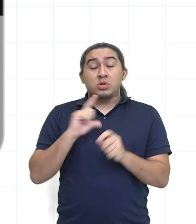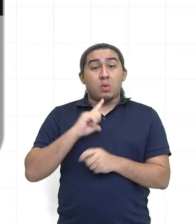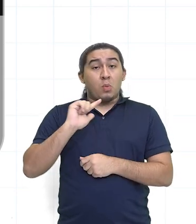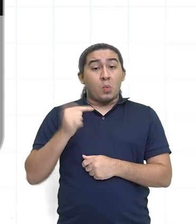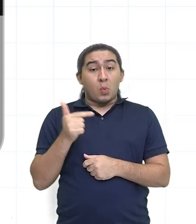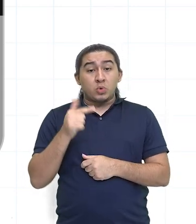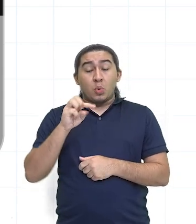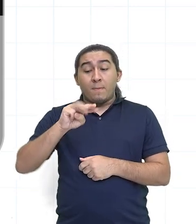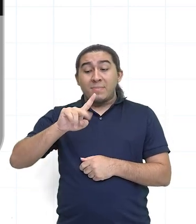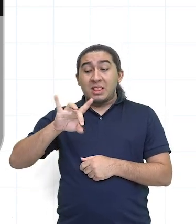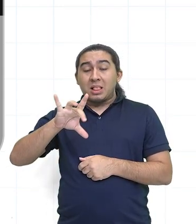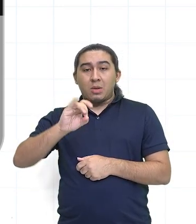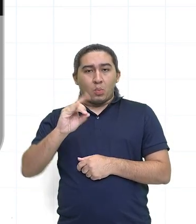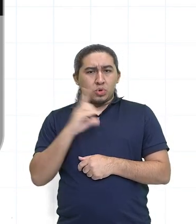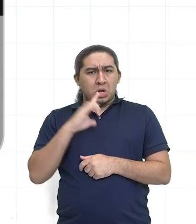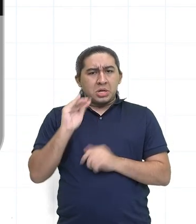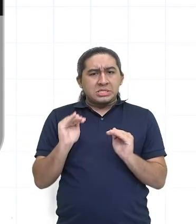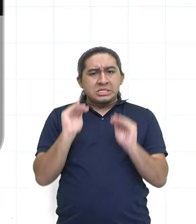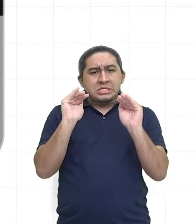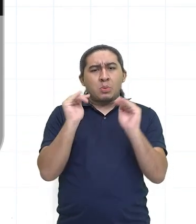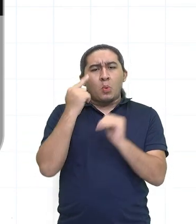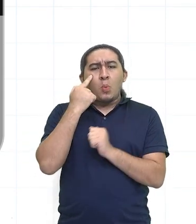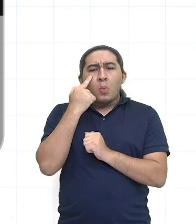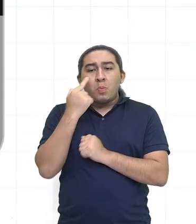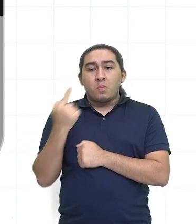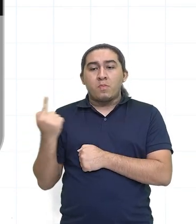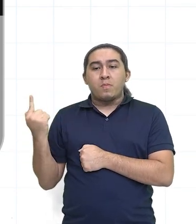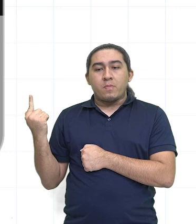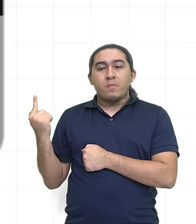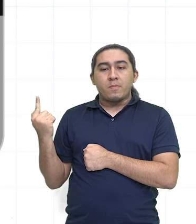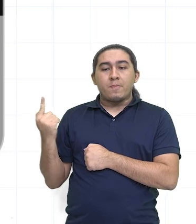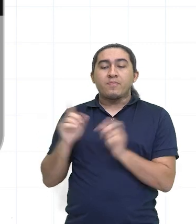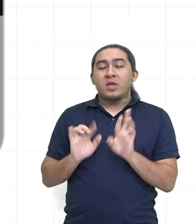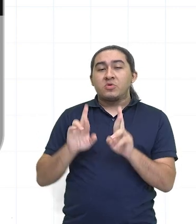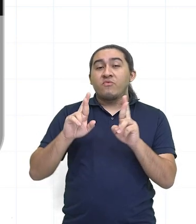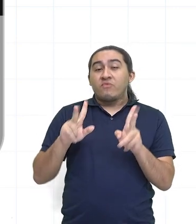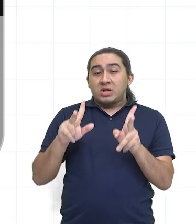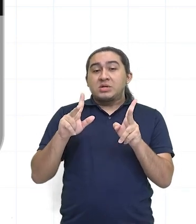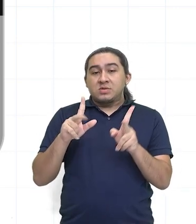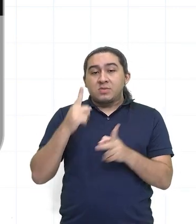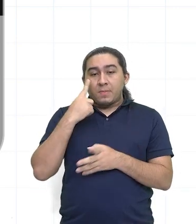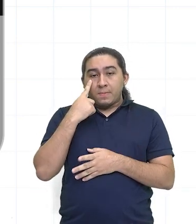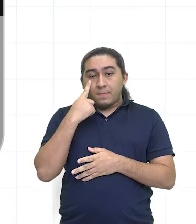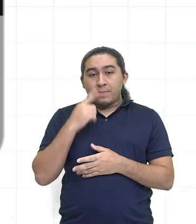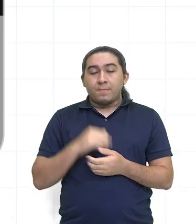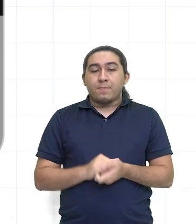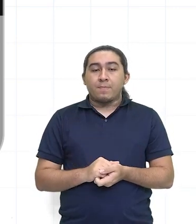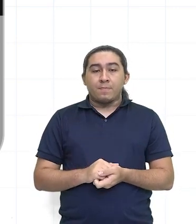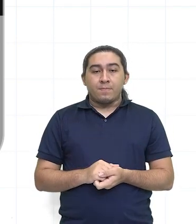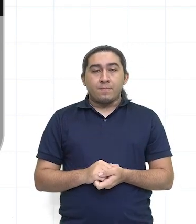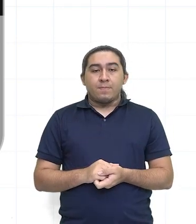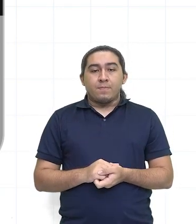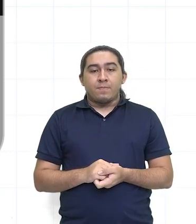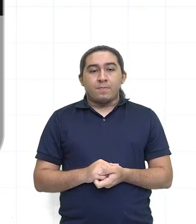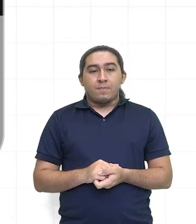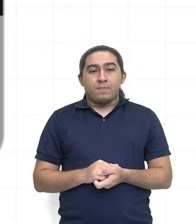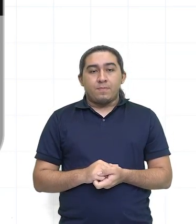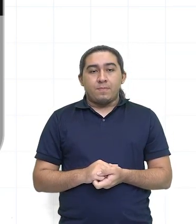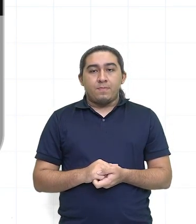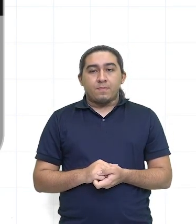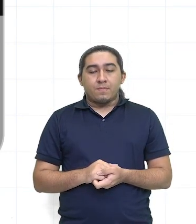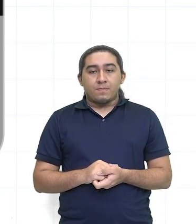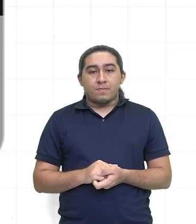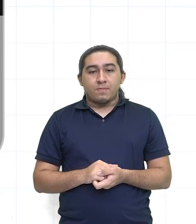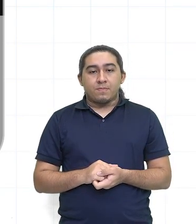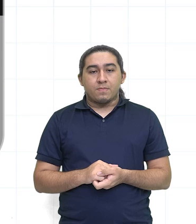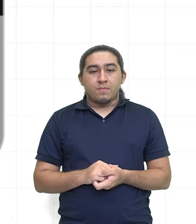mínimo, que está ali mais acima, olha só. A direção dele já é diferente, não é mesmo? Então, gente,